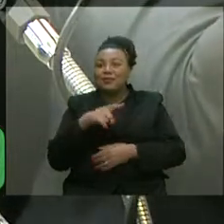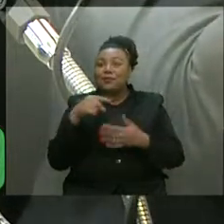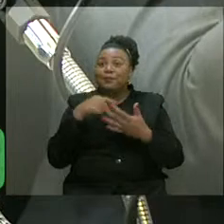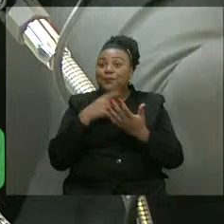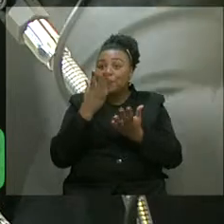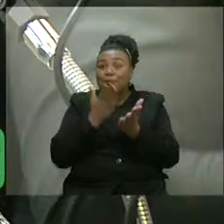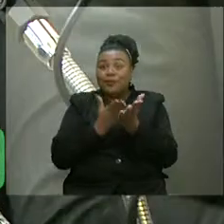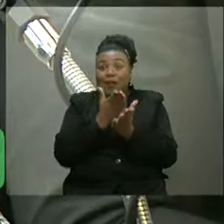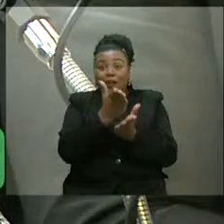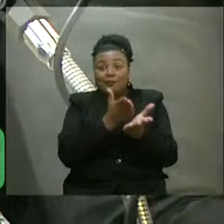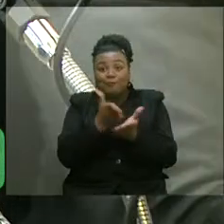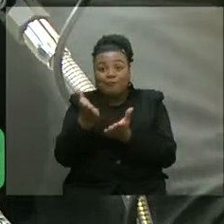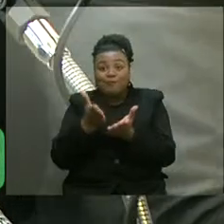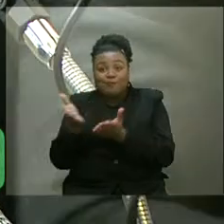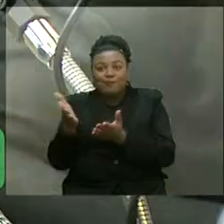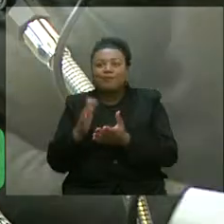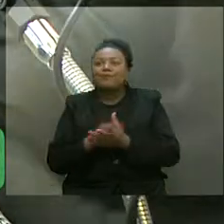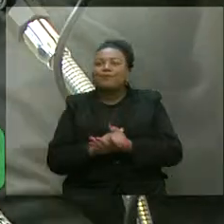diretrizes, nos dá